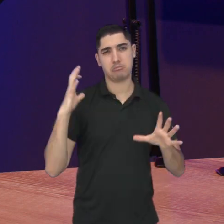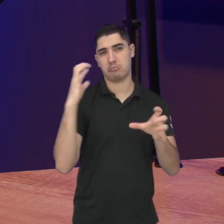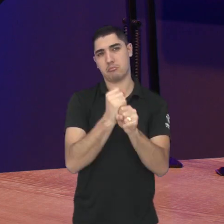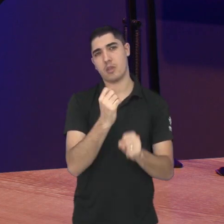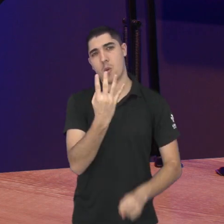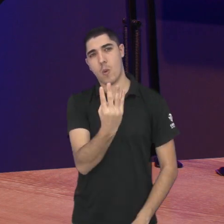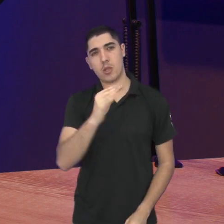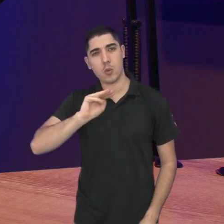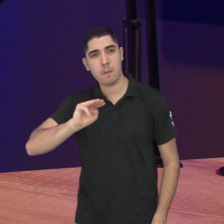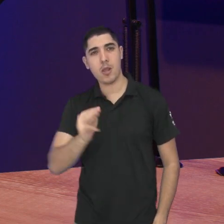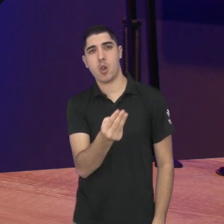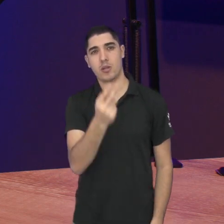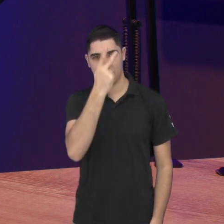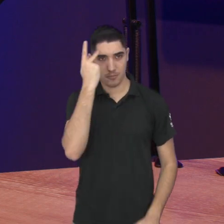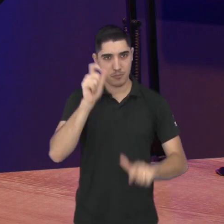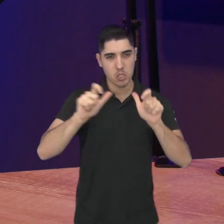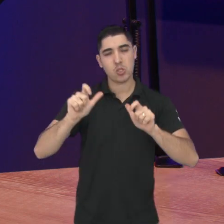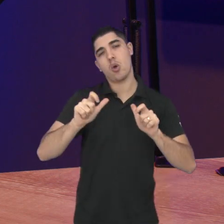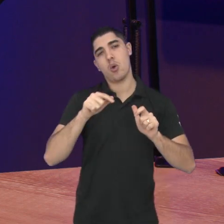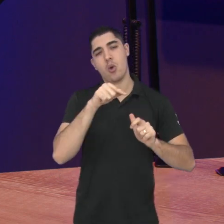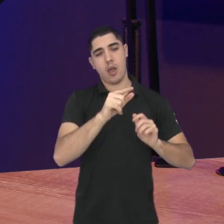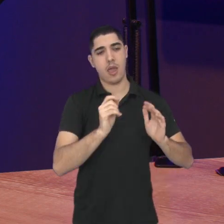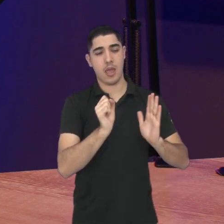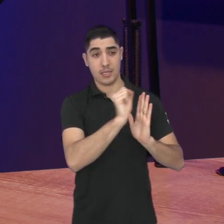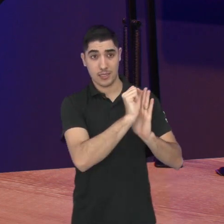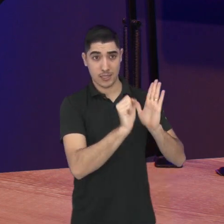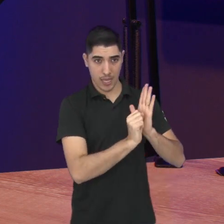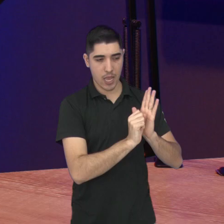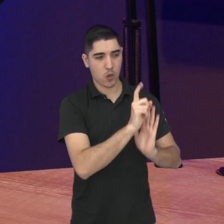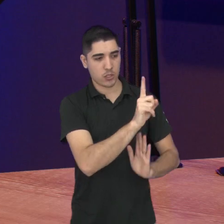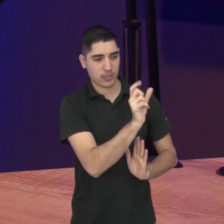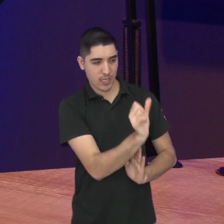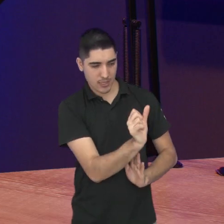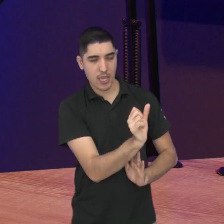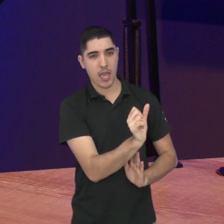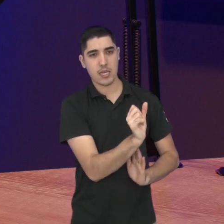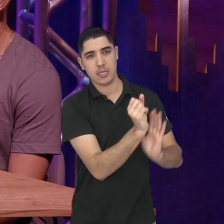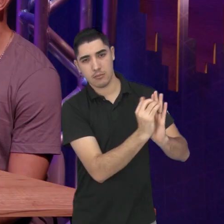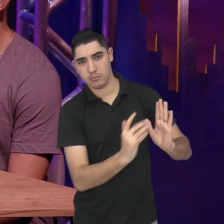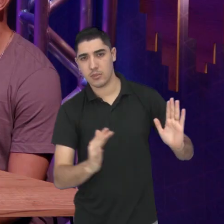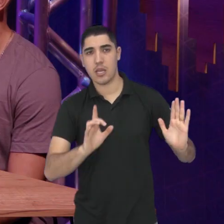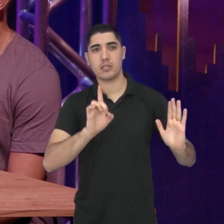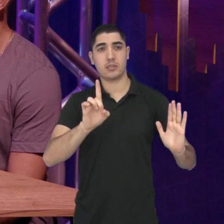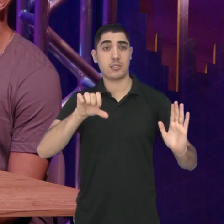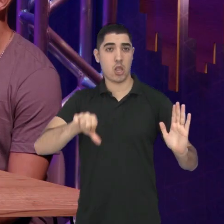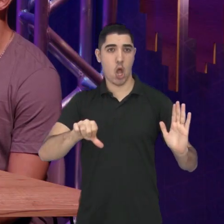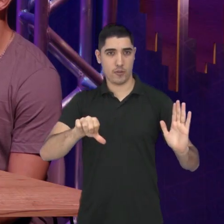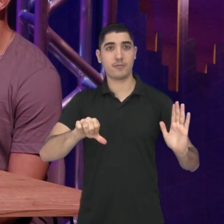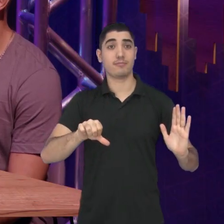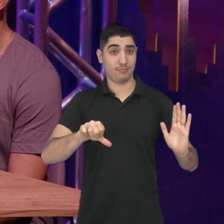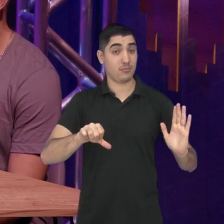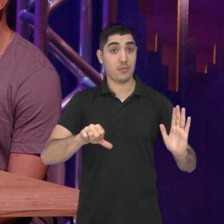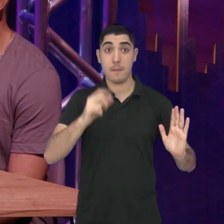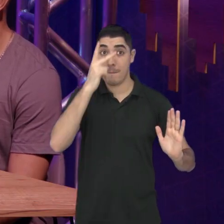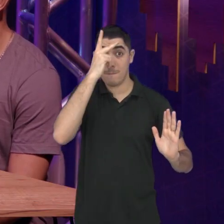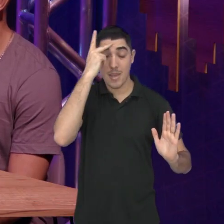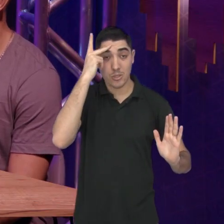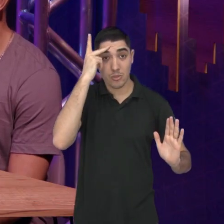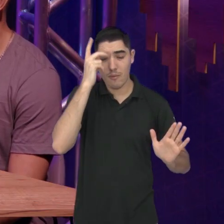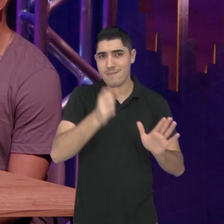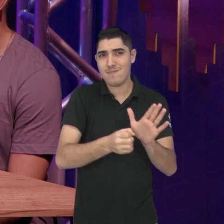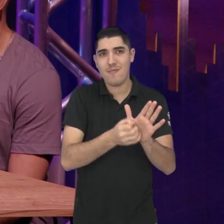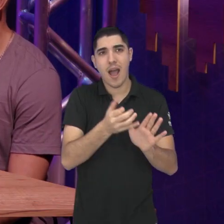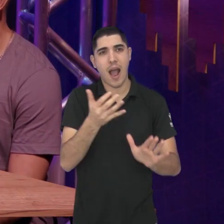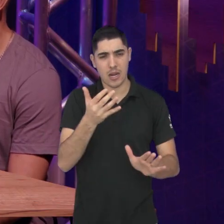milhões de pessoas entre o século XVI e o século XIX, se eu não me engano. Então, assim, é muita gente trabalhando,